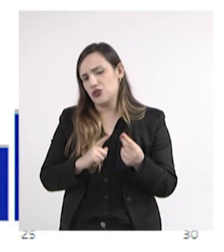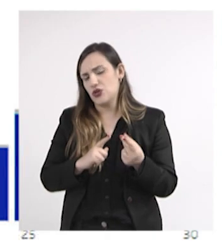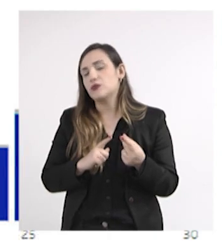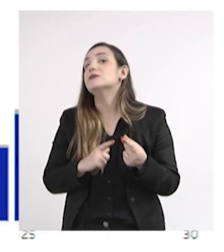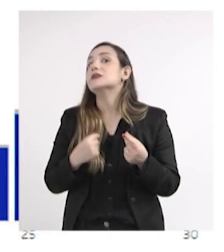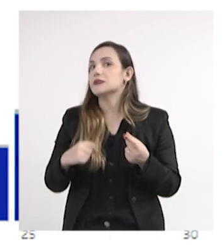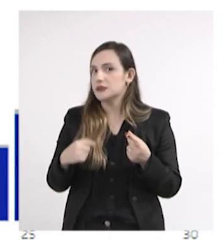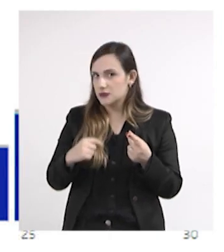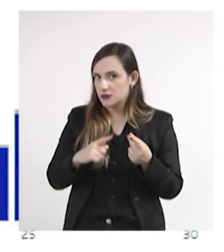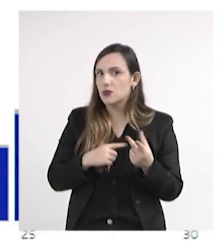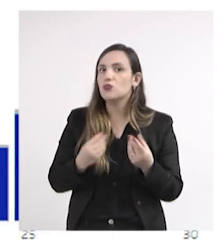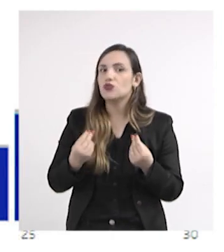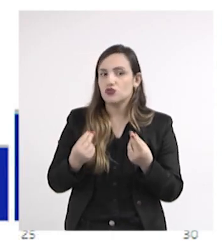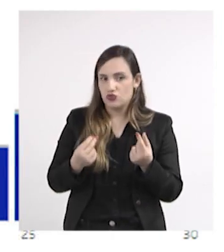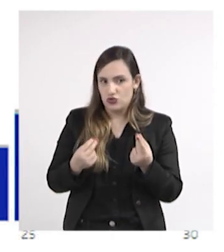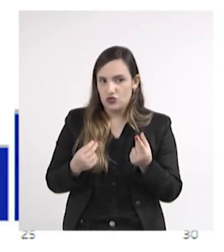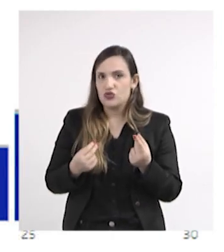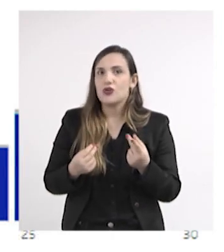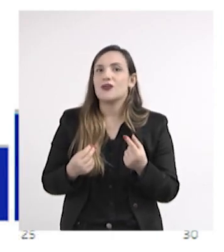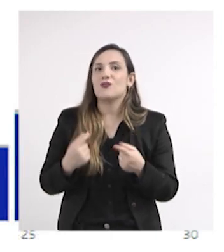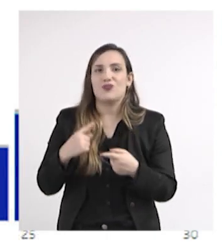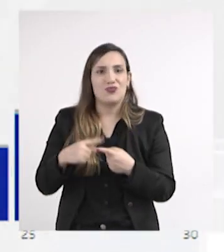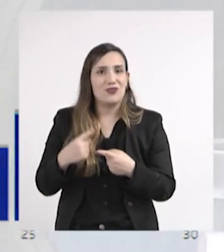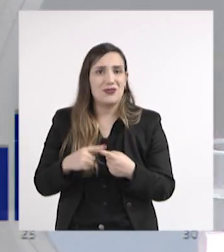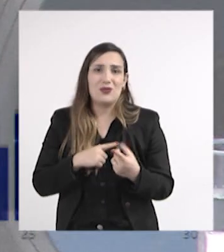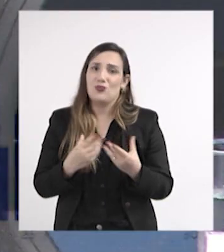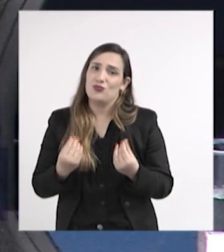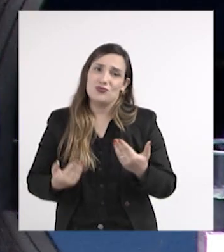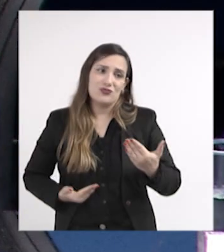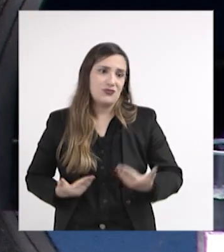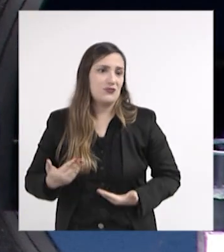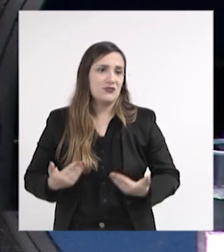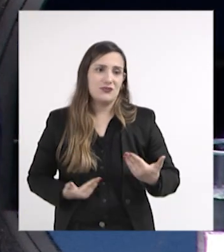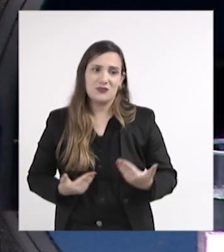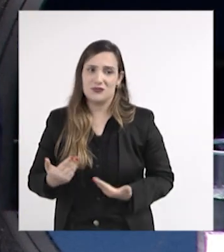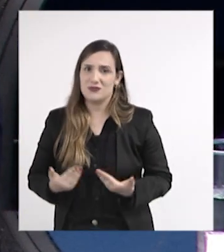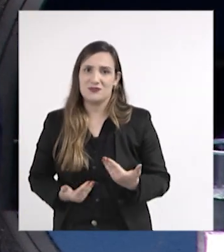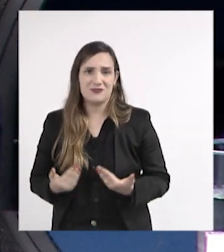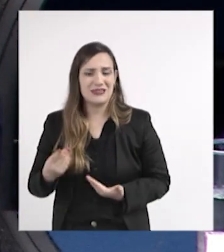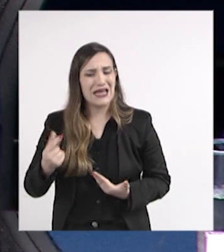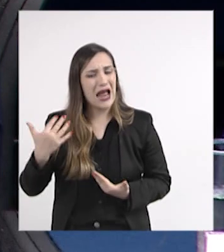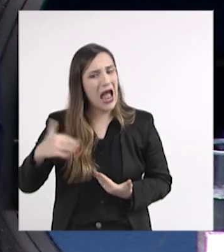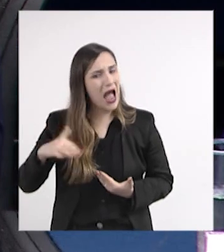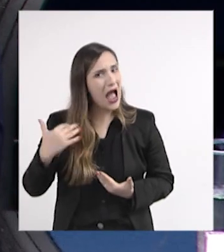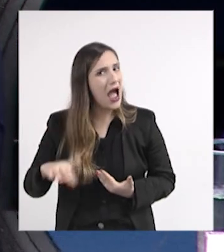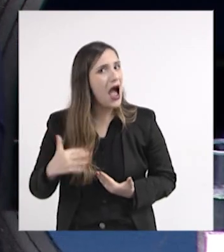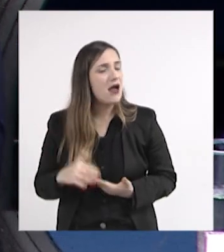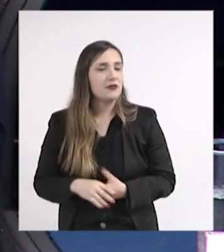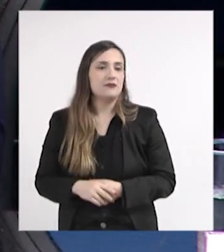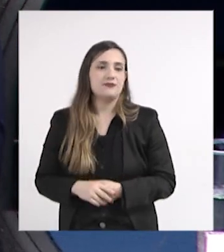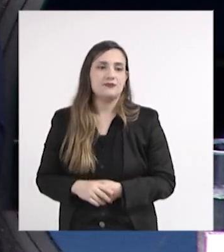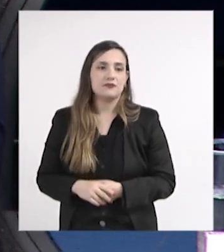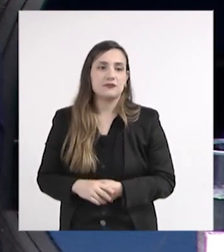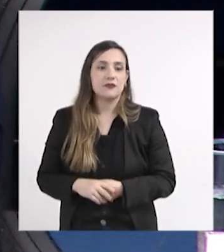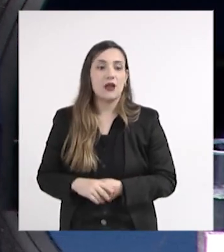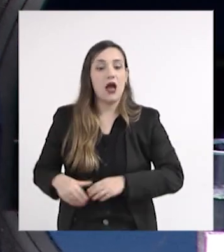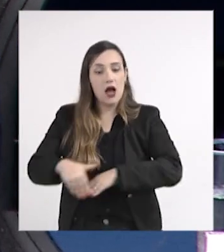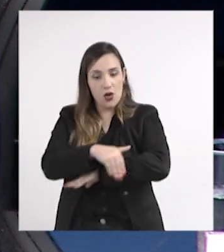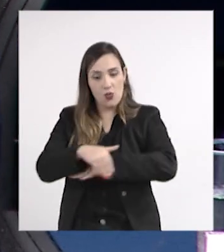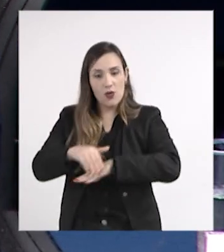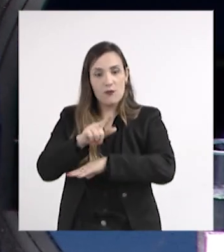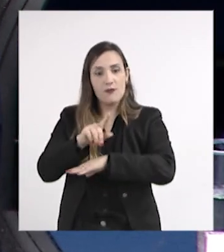a existência de serviços na rodovia é bastante onerosa. A rodovia em si é um bem